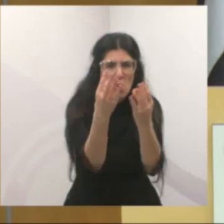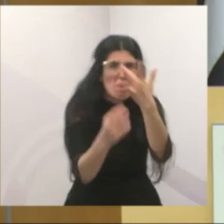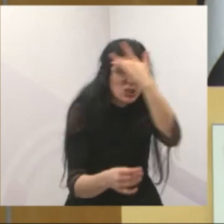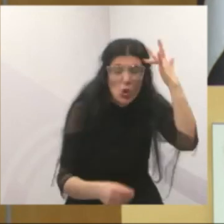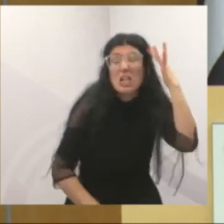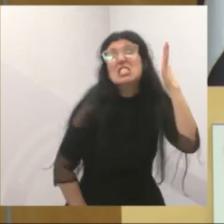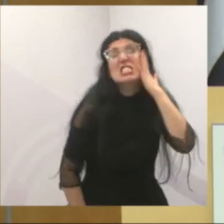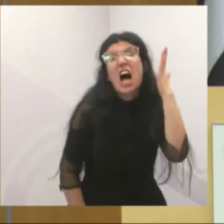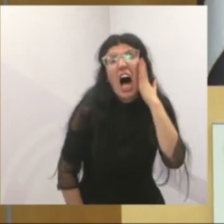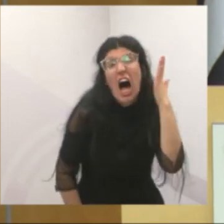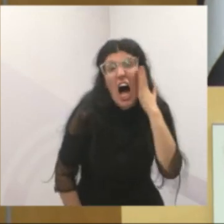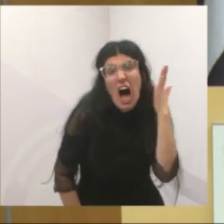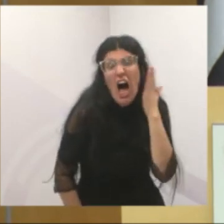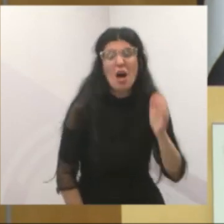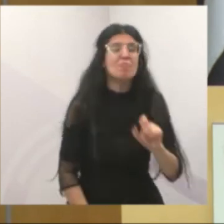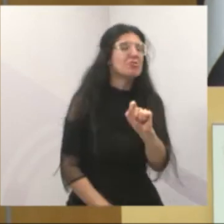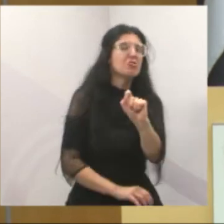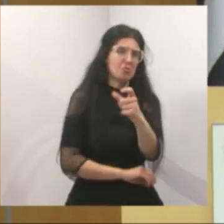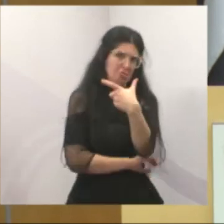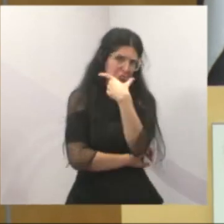que o